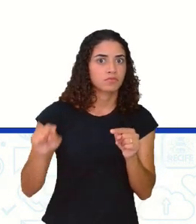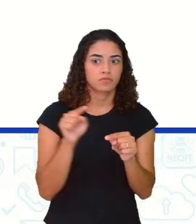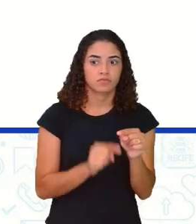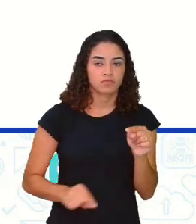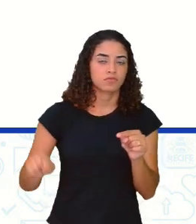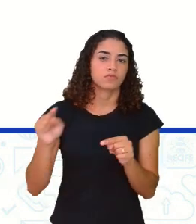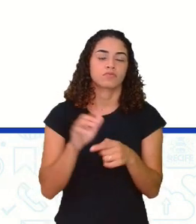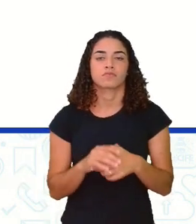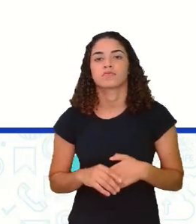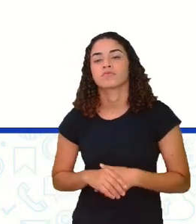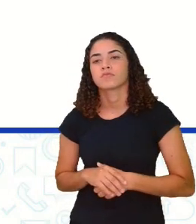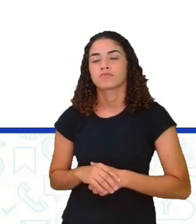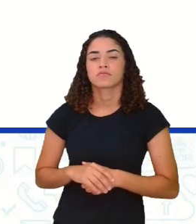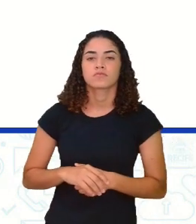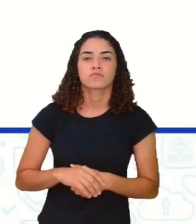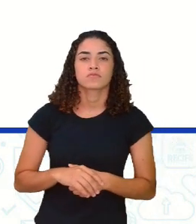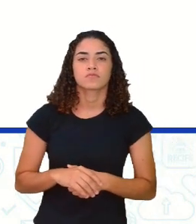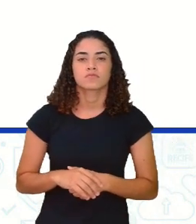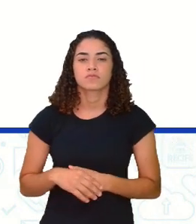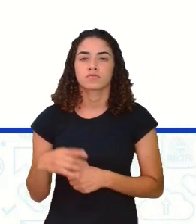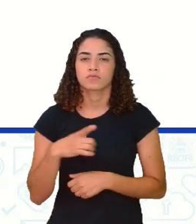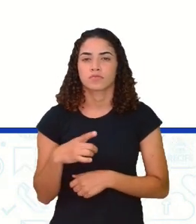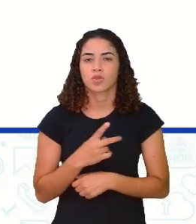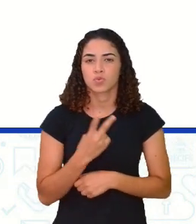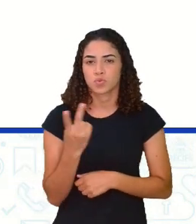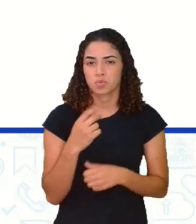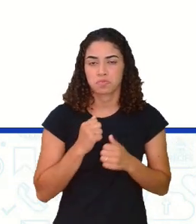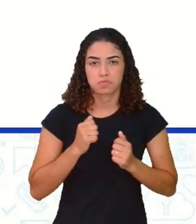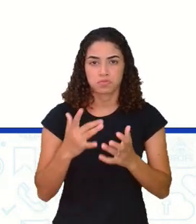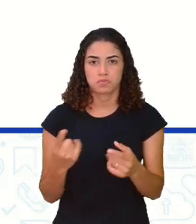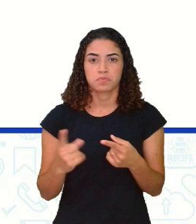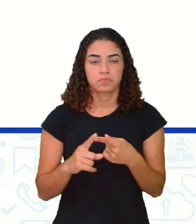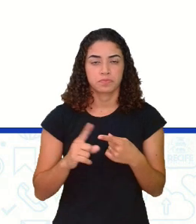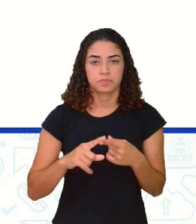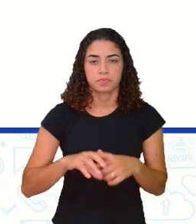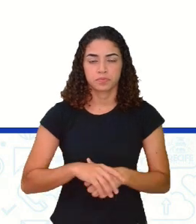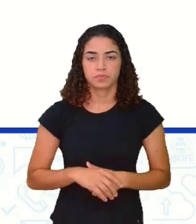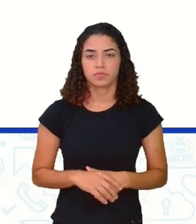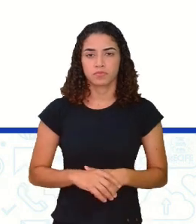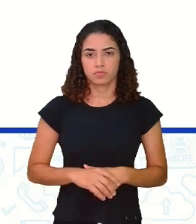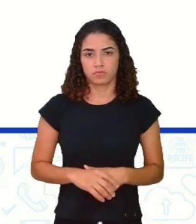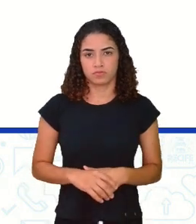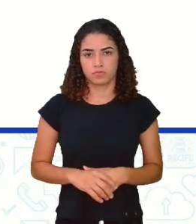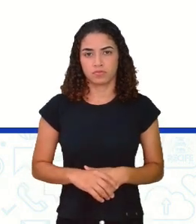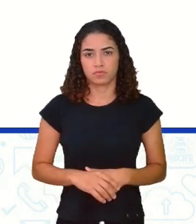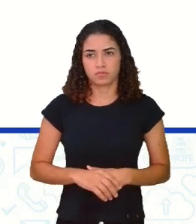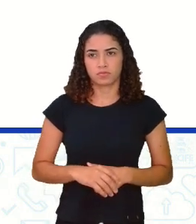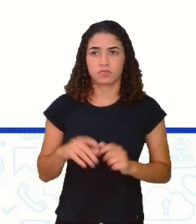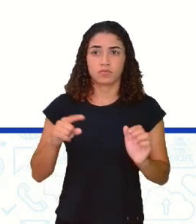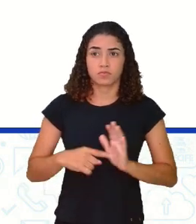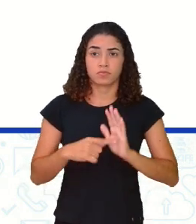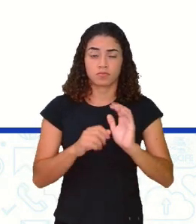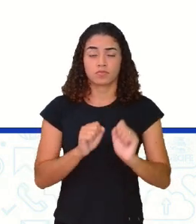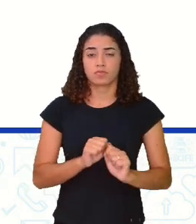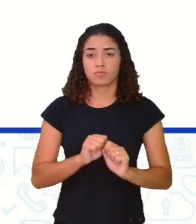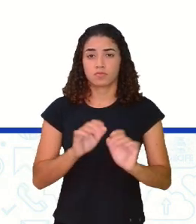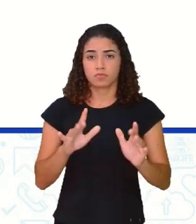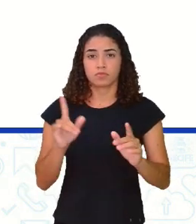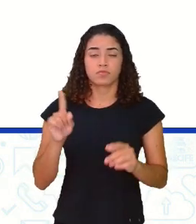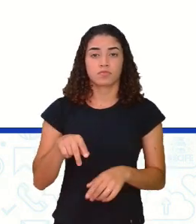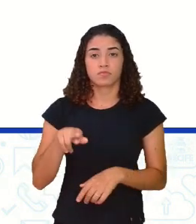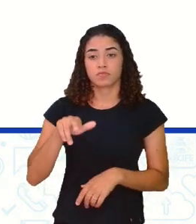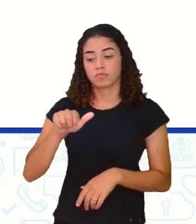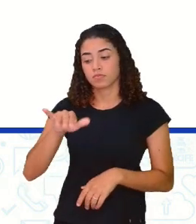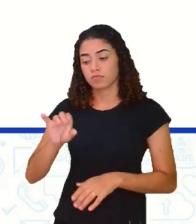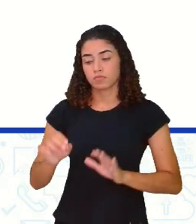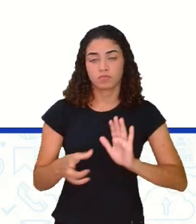nós teremos duas ações. Vamos para a primeira. Aqui o destaque. O raio